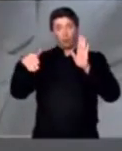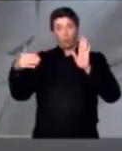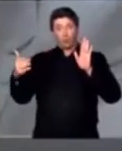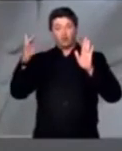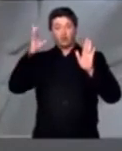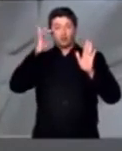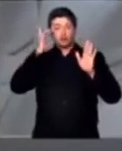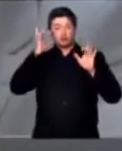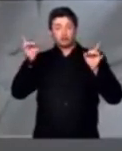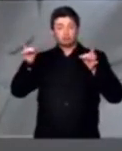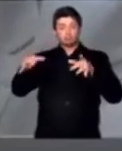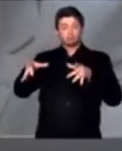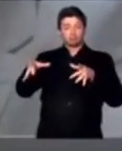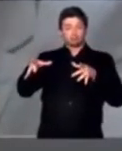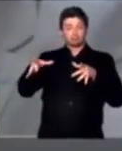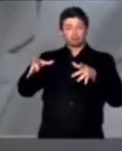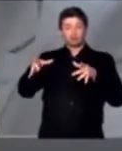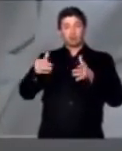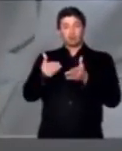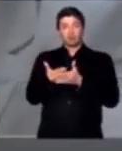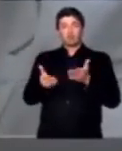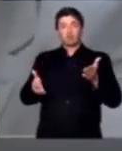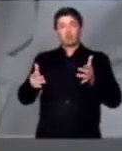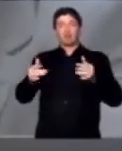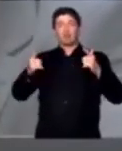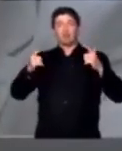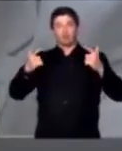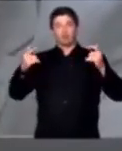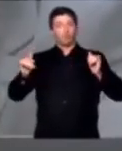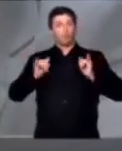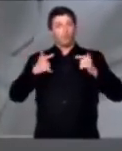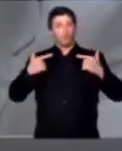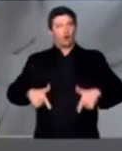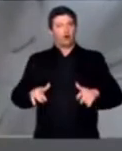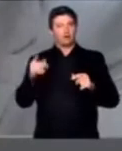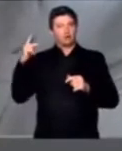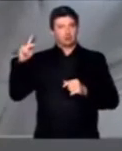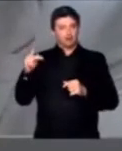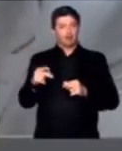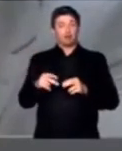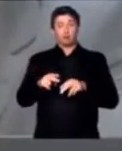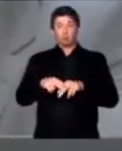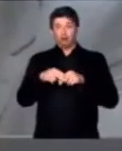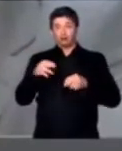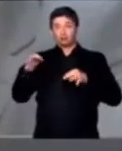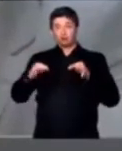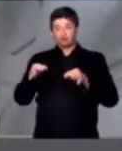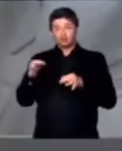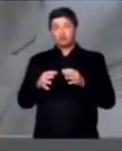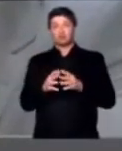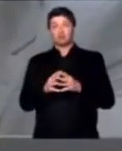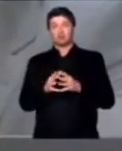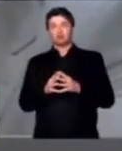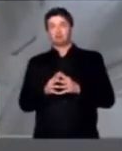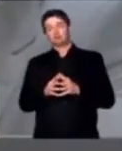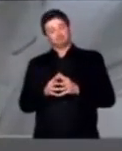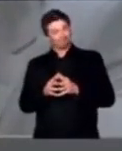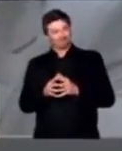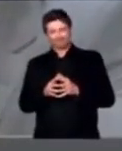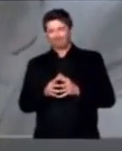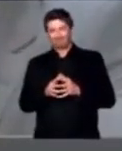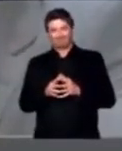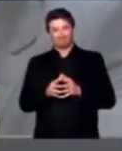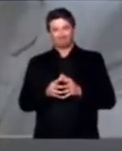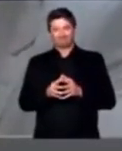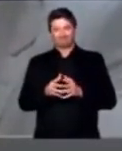República deixar e perder a sua imunidade com a justiça brasileira, não